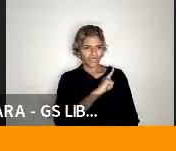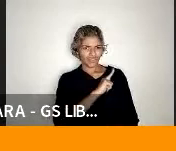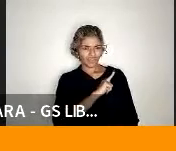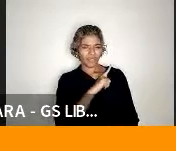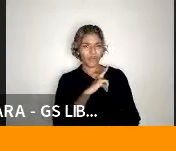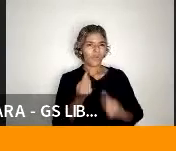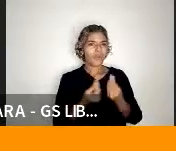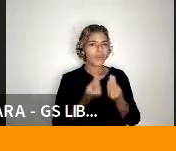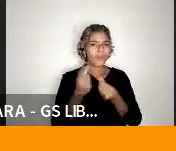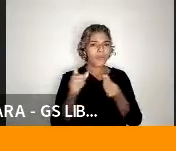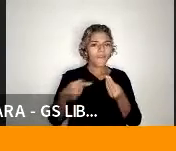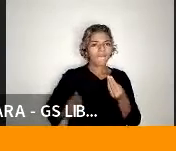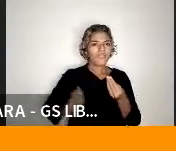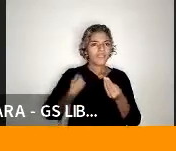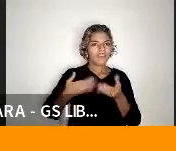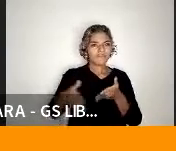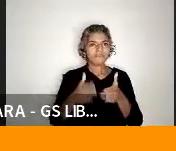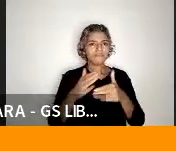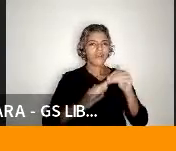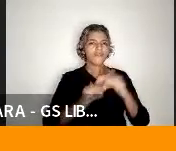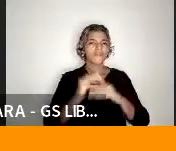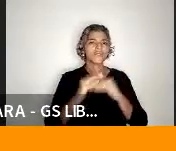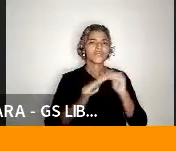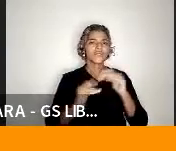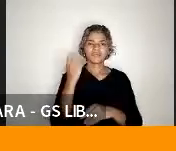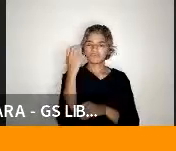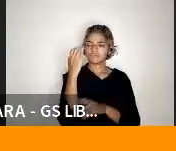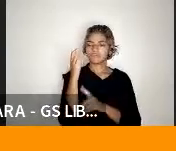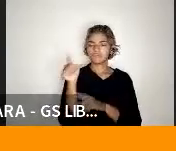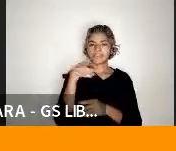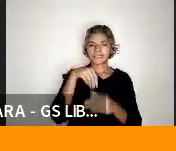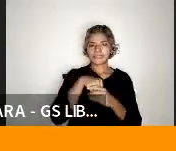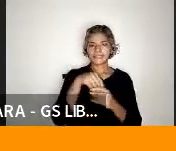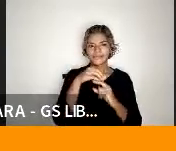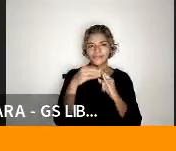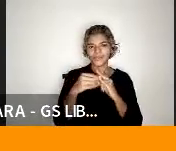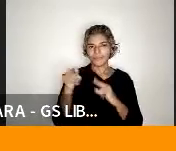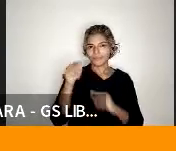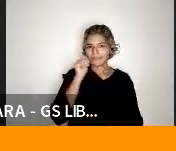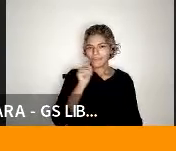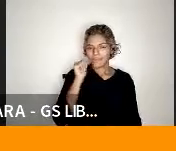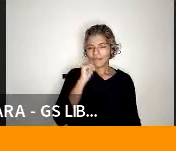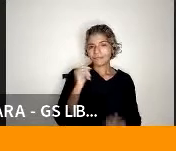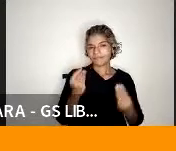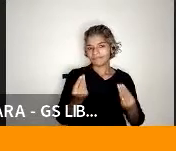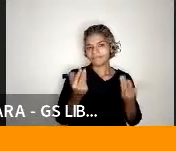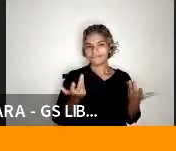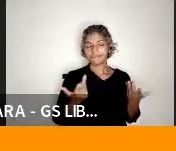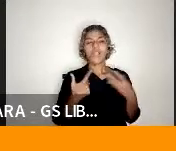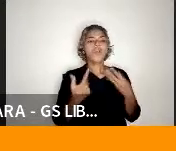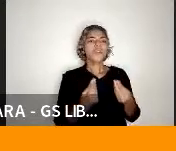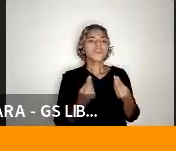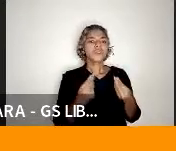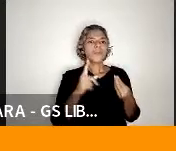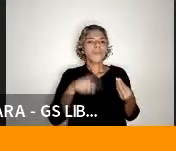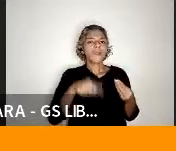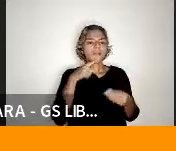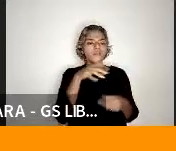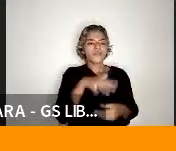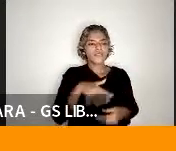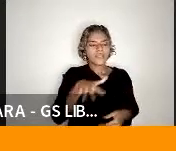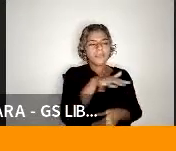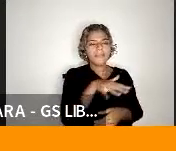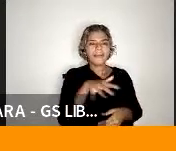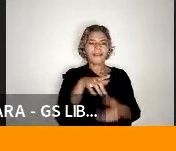Fiocruz, né? E aí, lembrando muito do que Jussara falou no início, né? Como que têm sido também os espaços para questionar todas